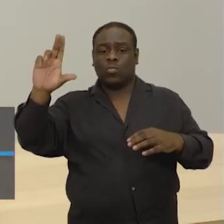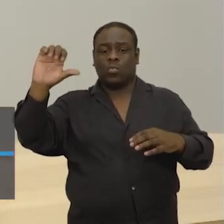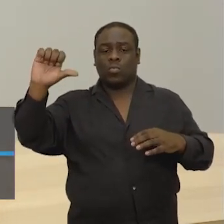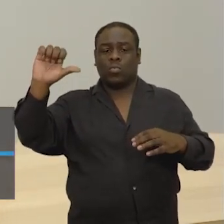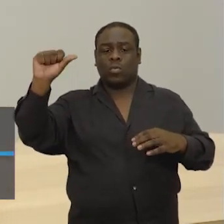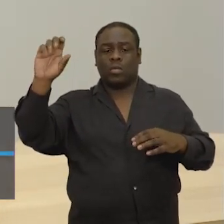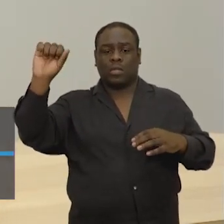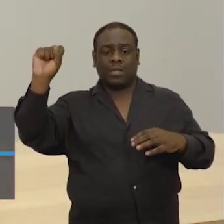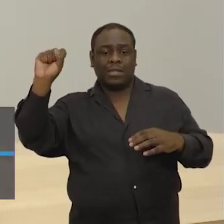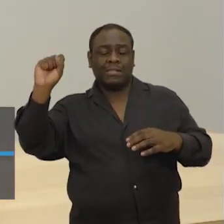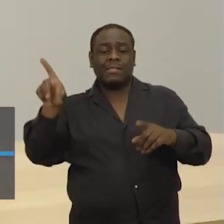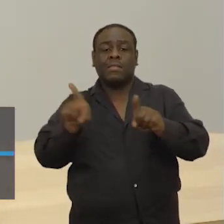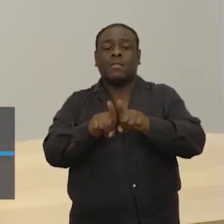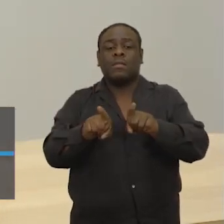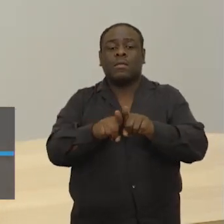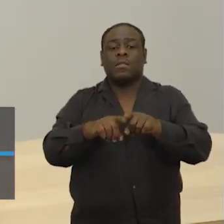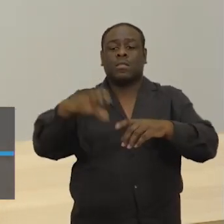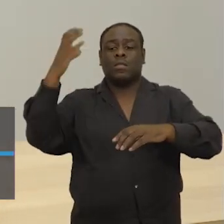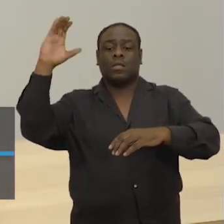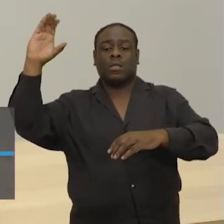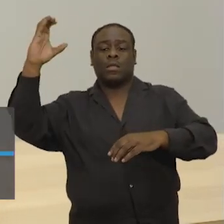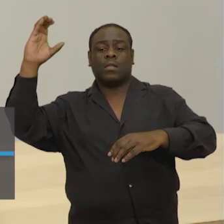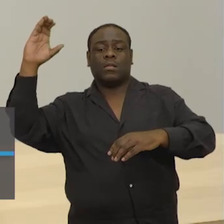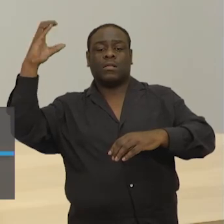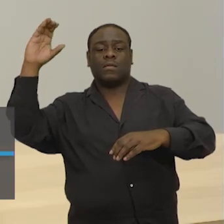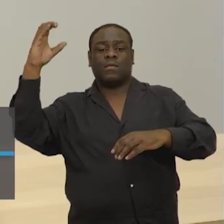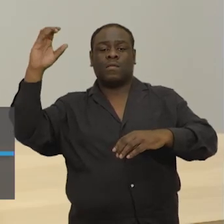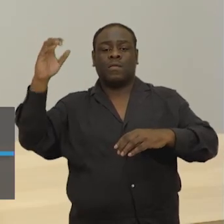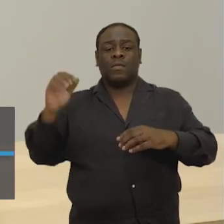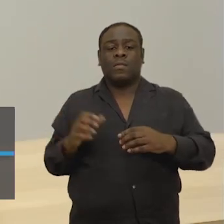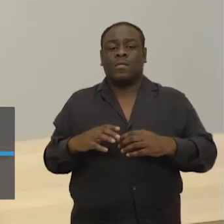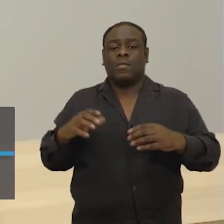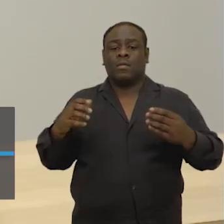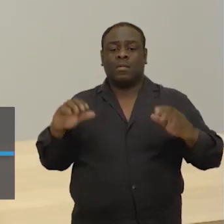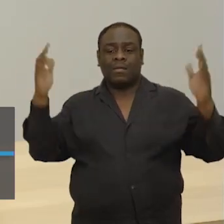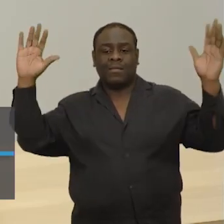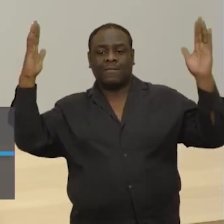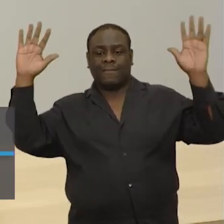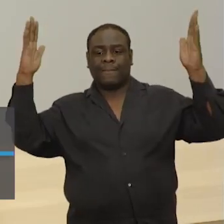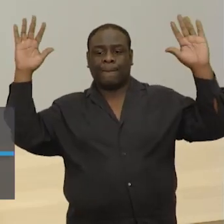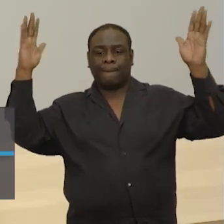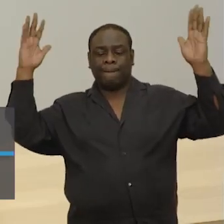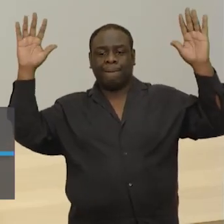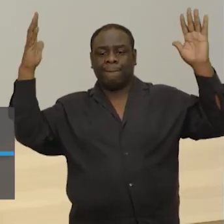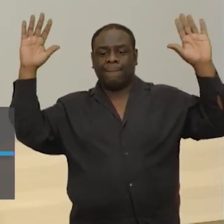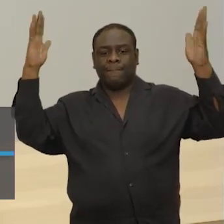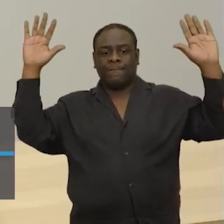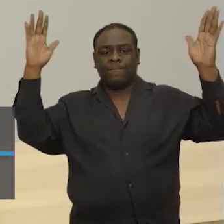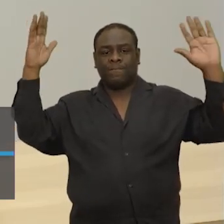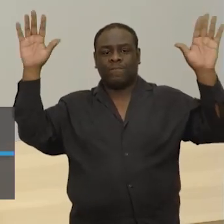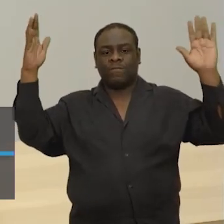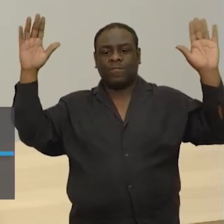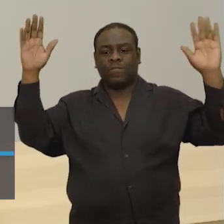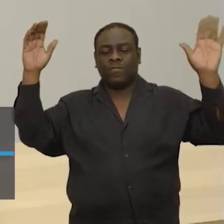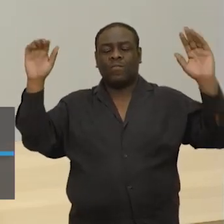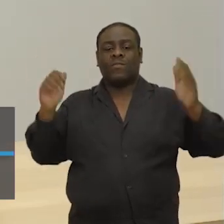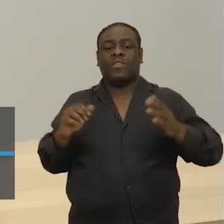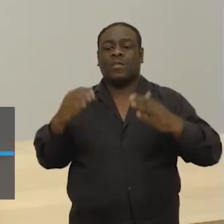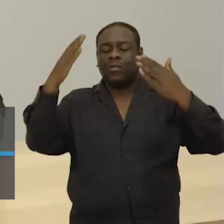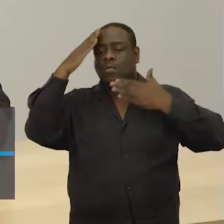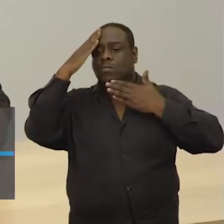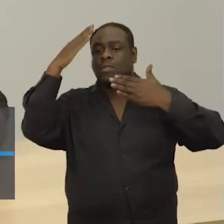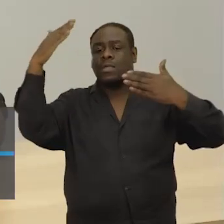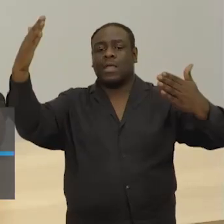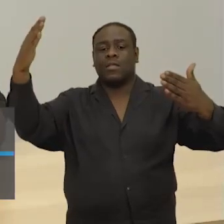Escola Salomão Jorge de Carapicuíba. Aplauso para eles, que eles merecem. Obrigado por interagir com a gente nas redes sociais, mandar